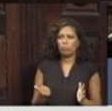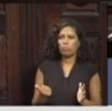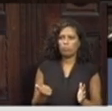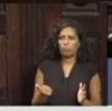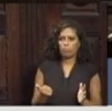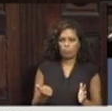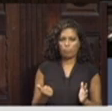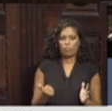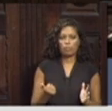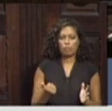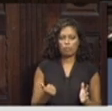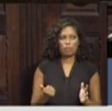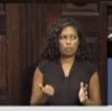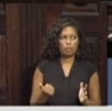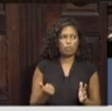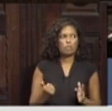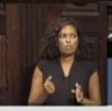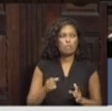retiradas